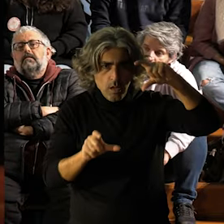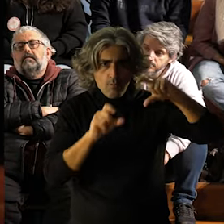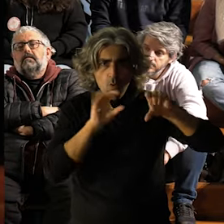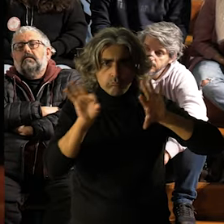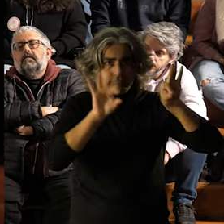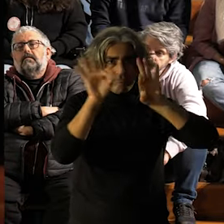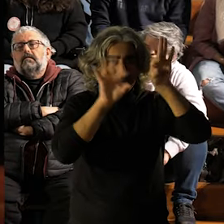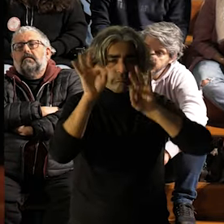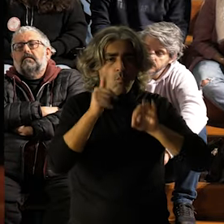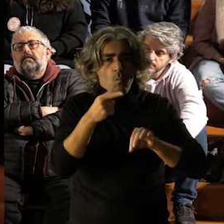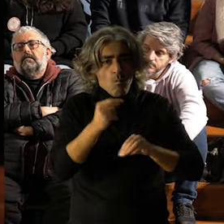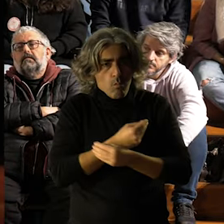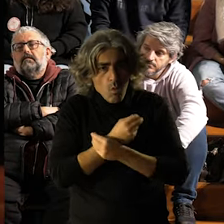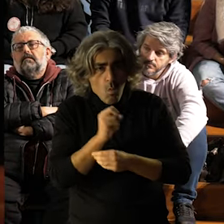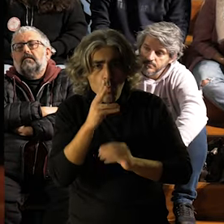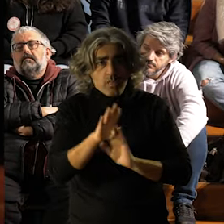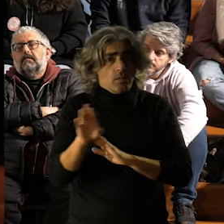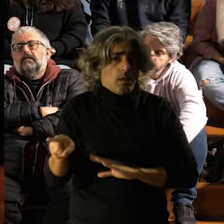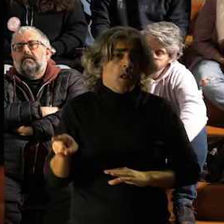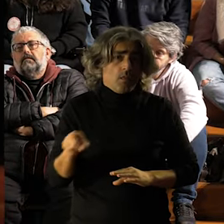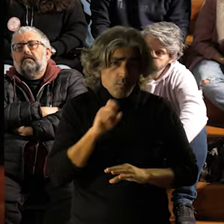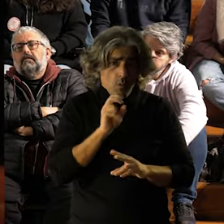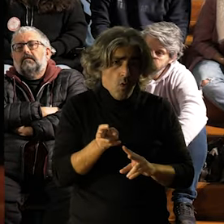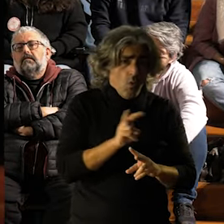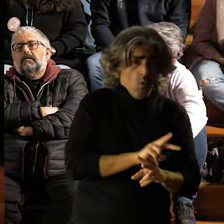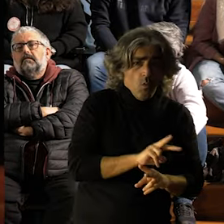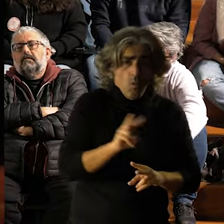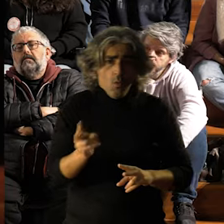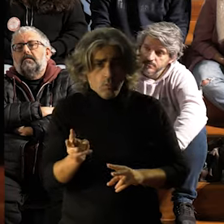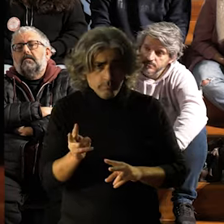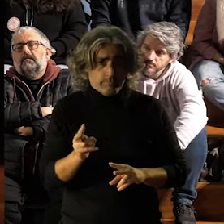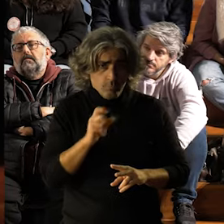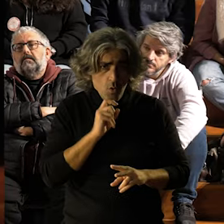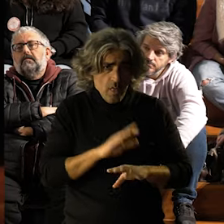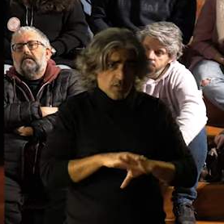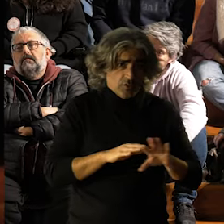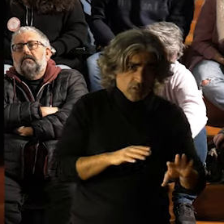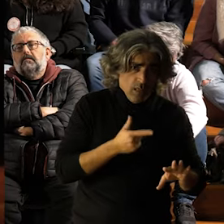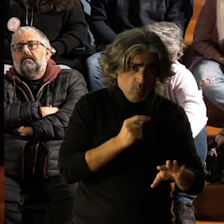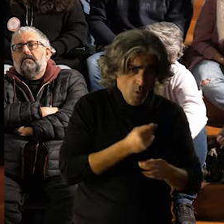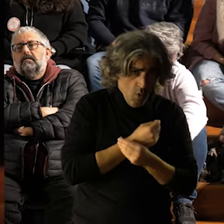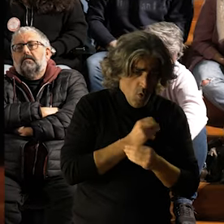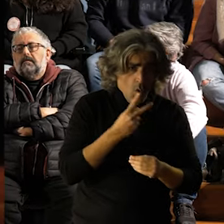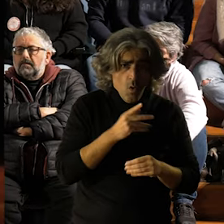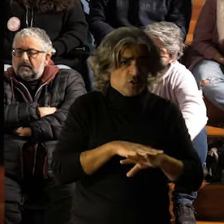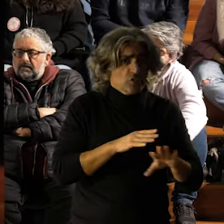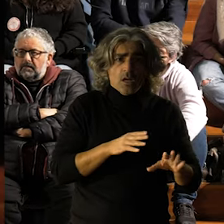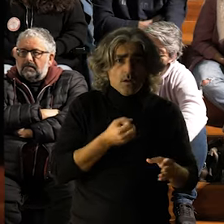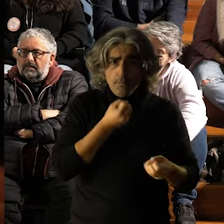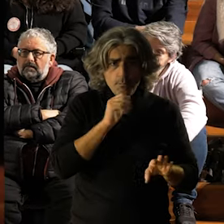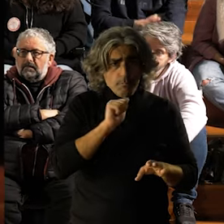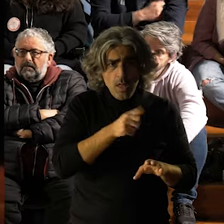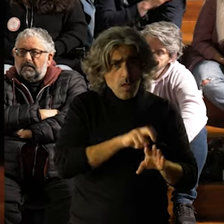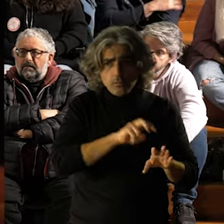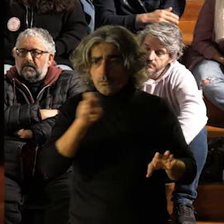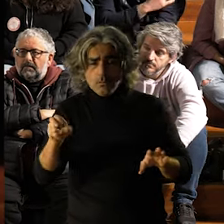elege o Bloco de Esquerda ou elege a direita. Ou elege o Bloco de Esquerda ou não elege a esquerda.